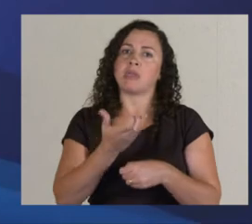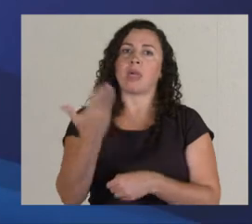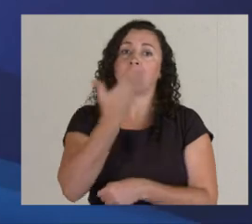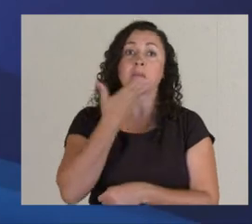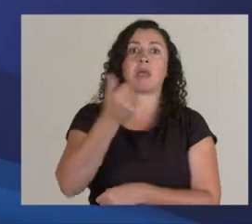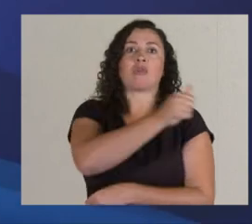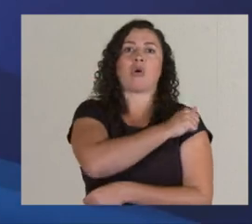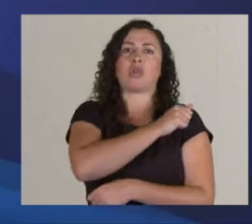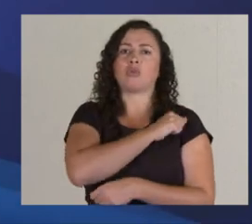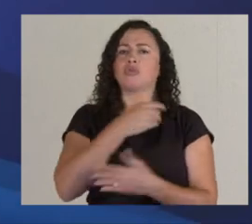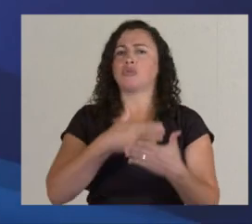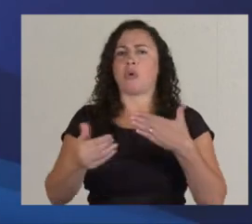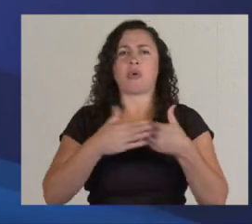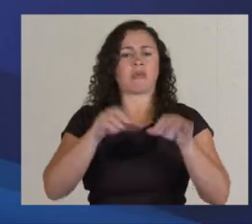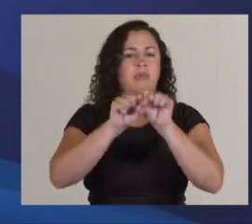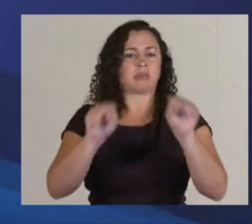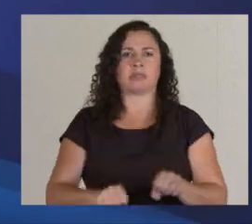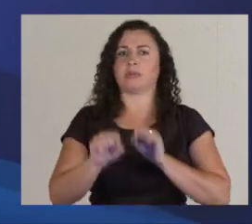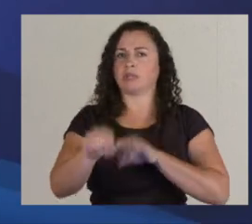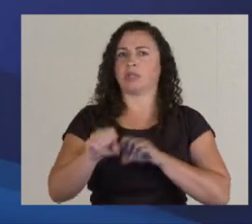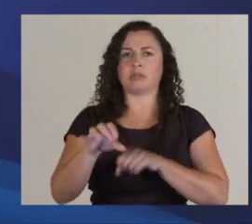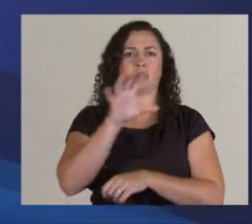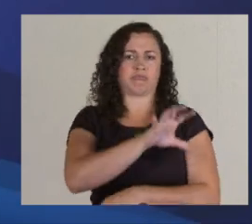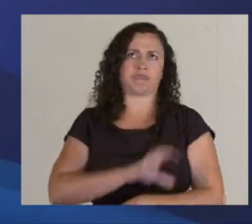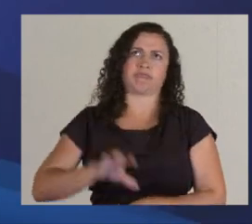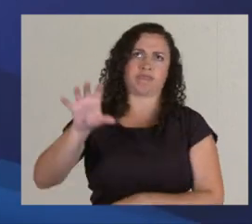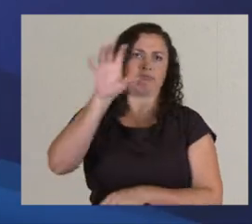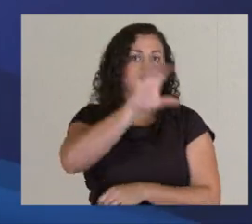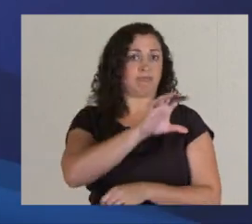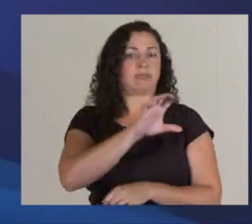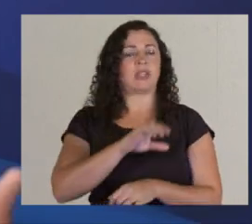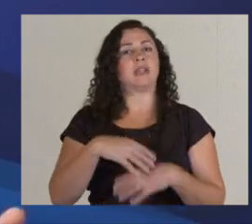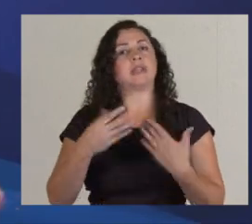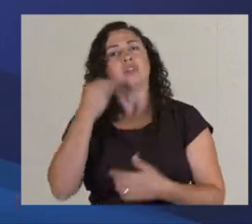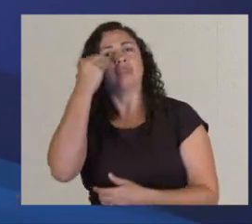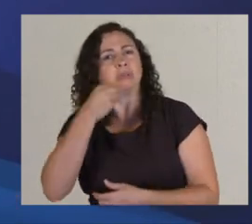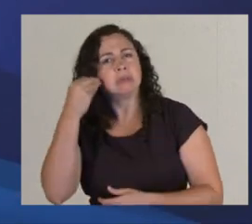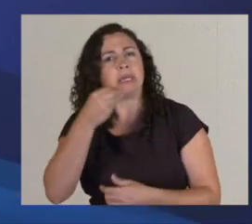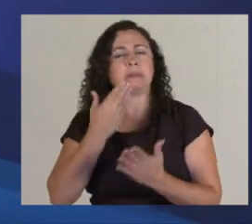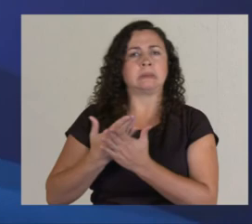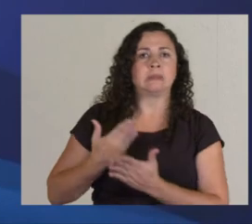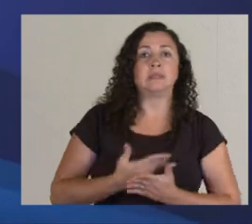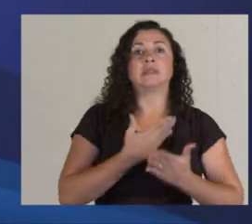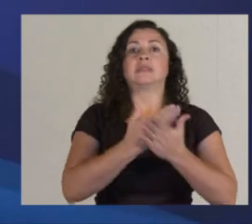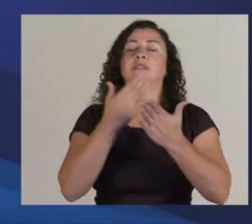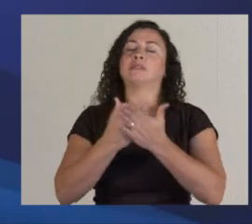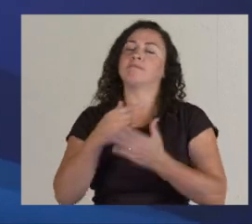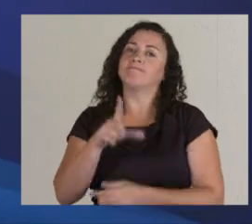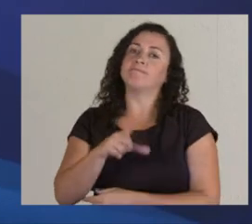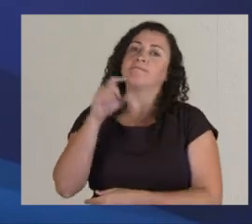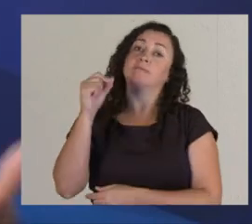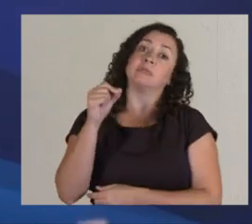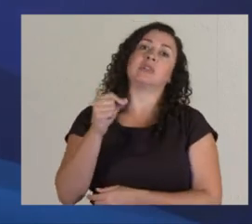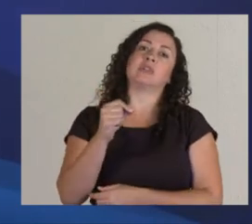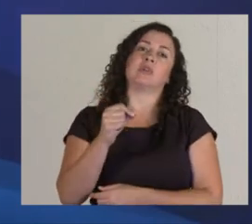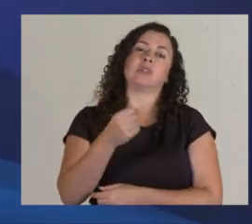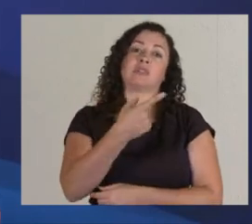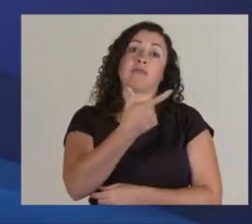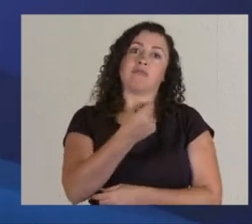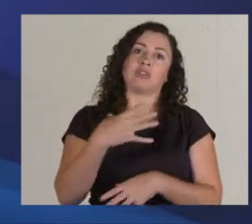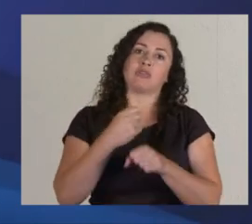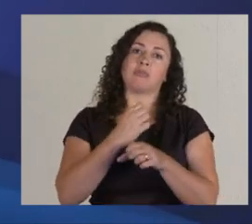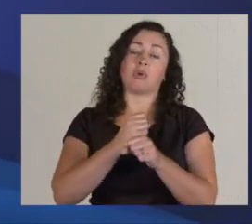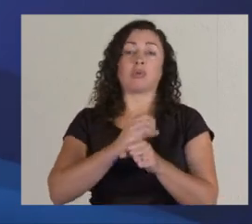estudantes em todos os sistemas de ensino. Né? Então, nesse sentido, e com as simulações que fizemos para esses 20 pontos e 40